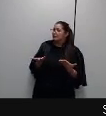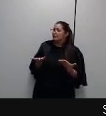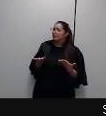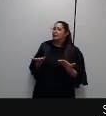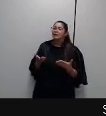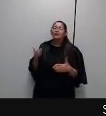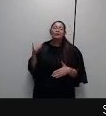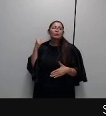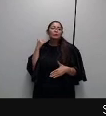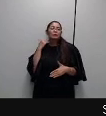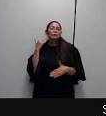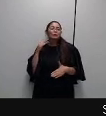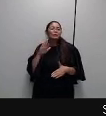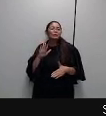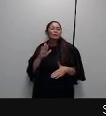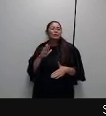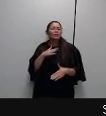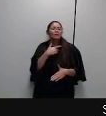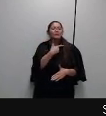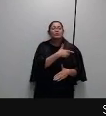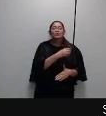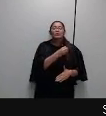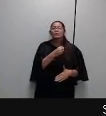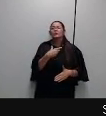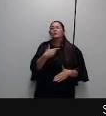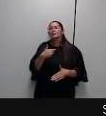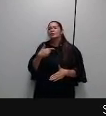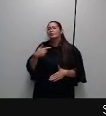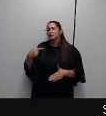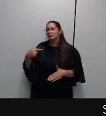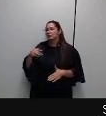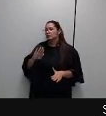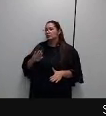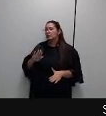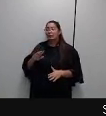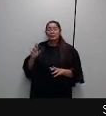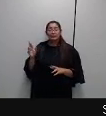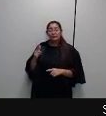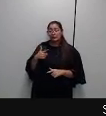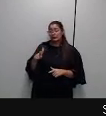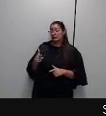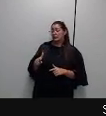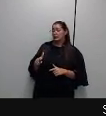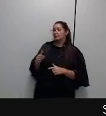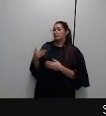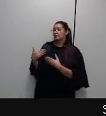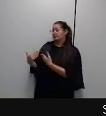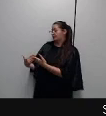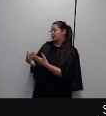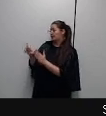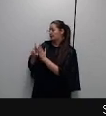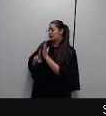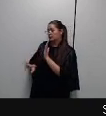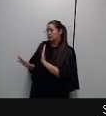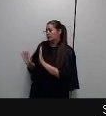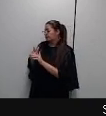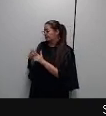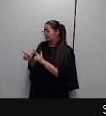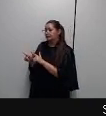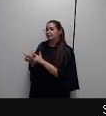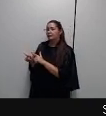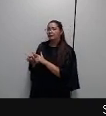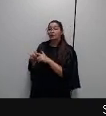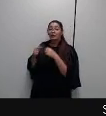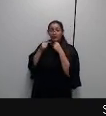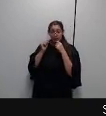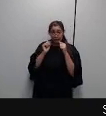autoria de 2017 Nova Era a rescisão da decisão do ministro é e deixando bem claro